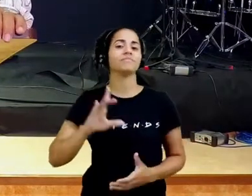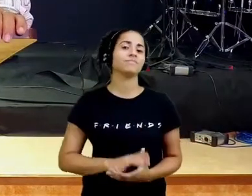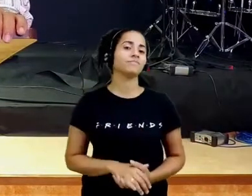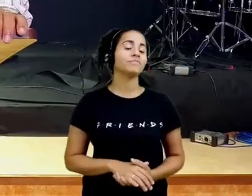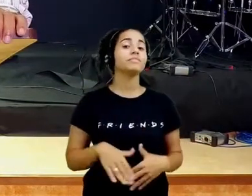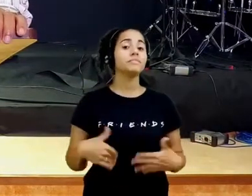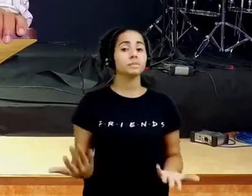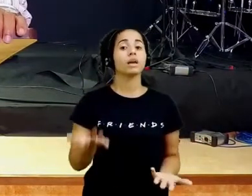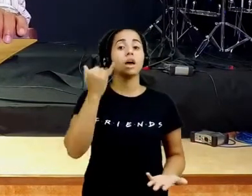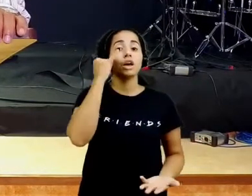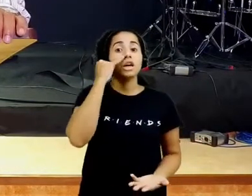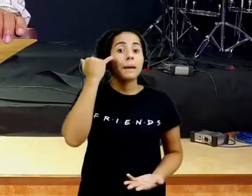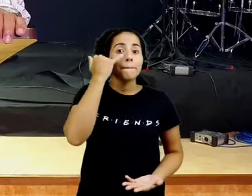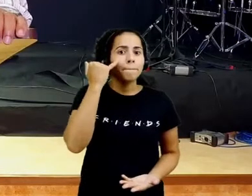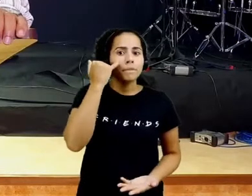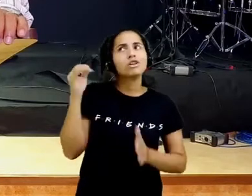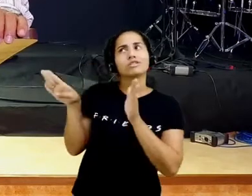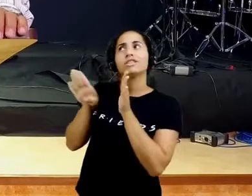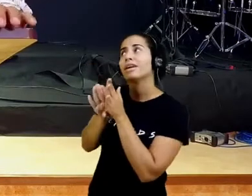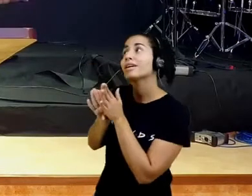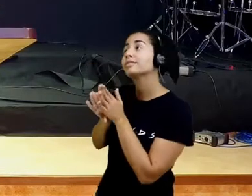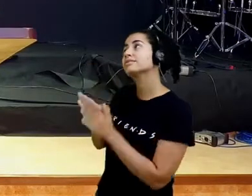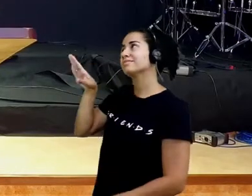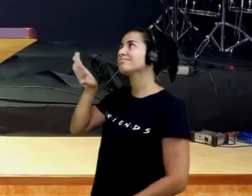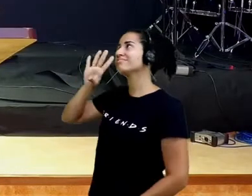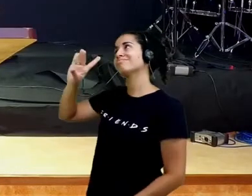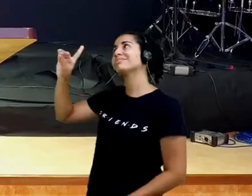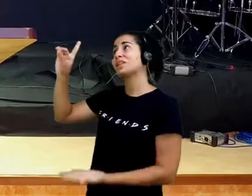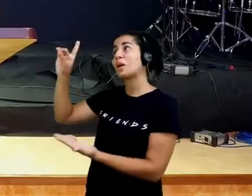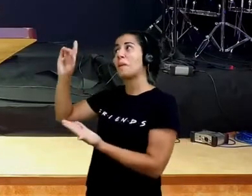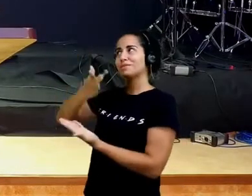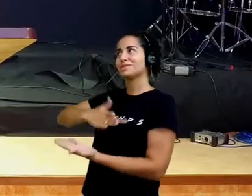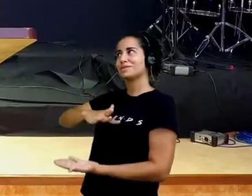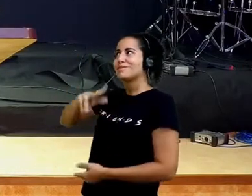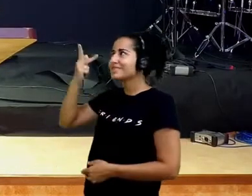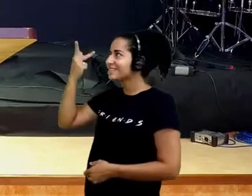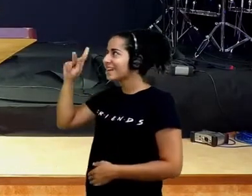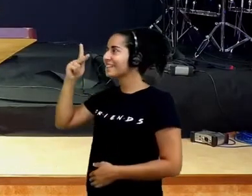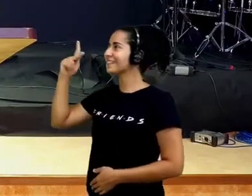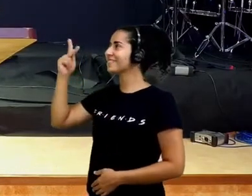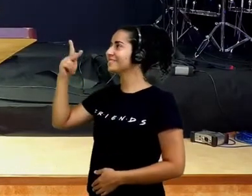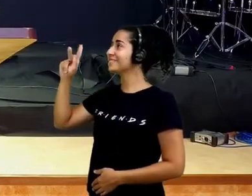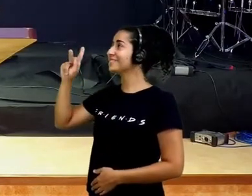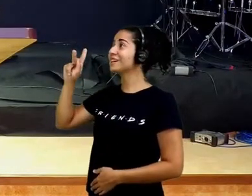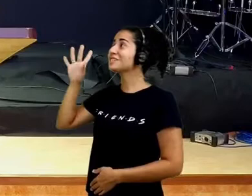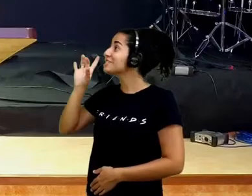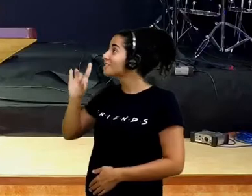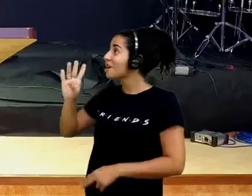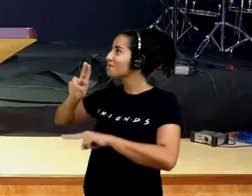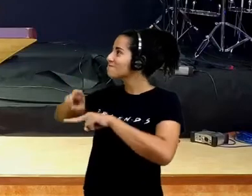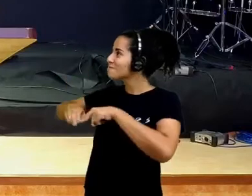aí Jeremias chega diante de Deus e diz: olha, Senhor, as tuas misericórdias, né, é a causa de nós não